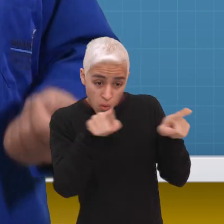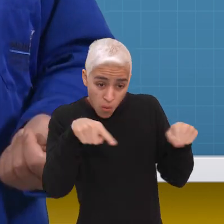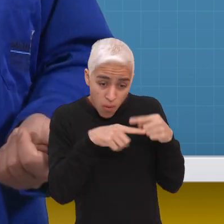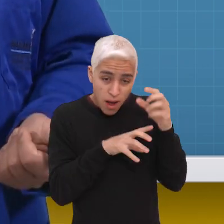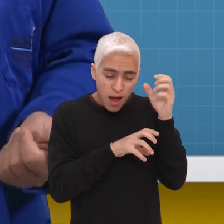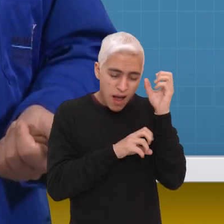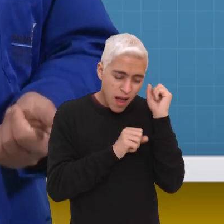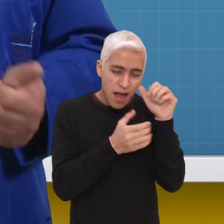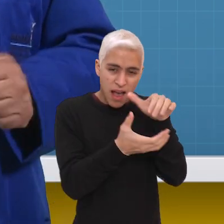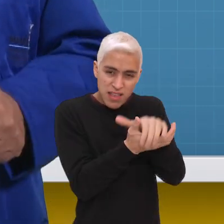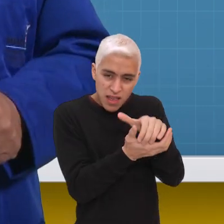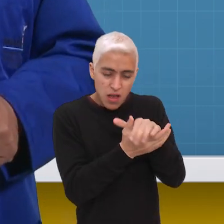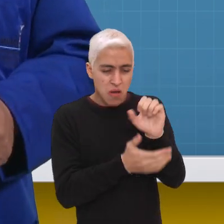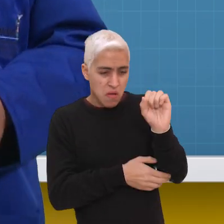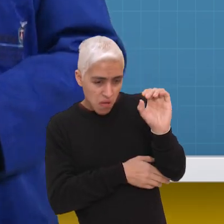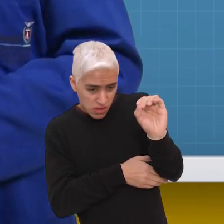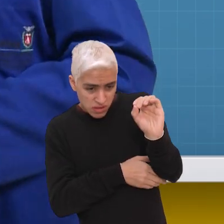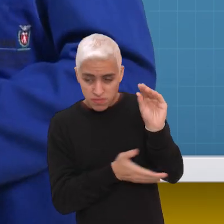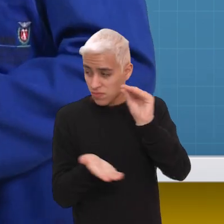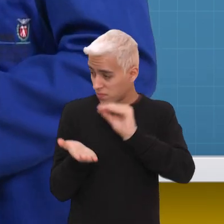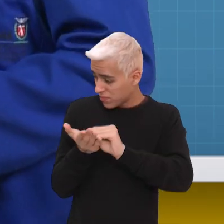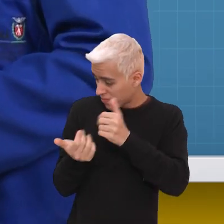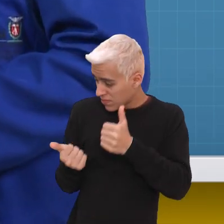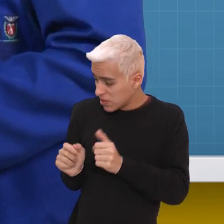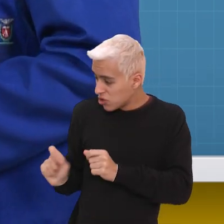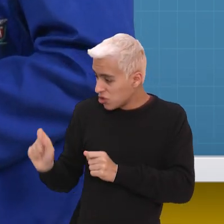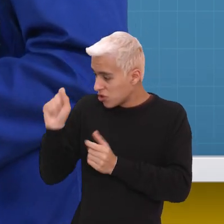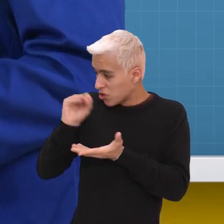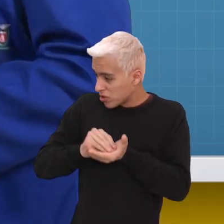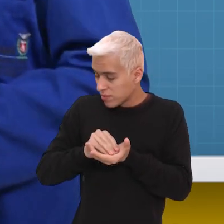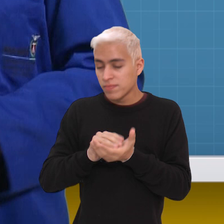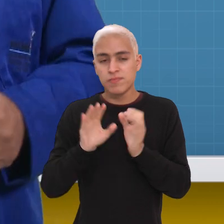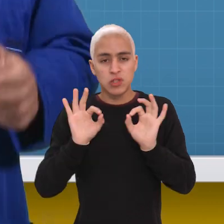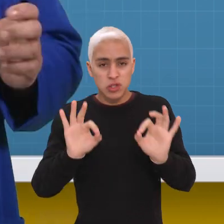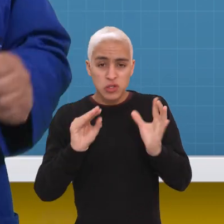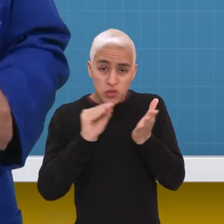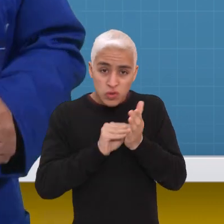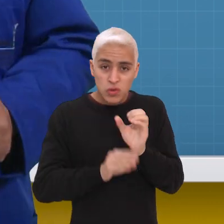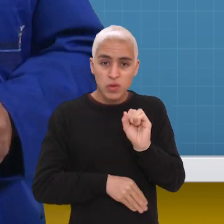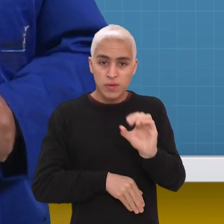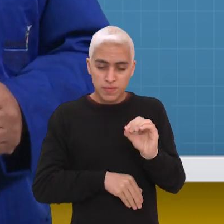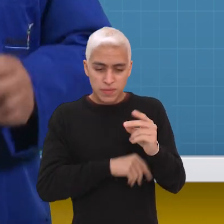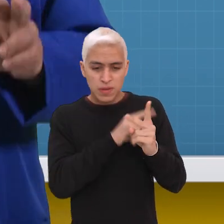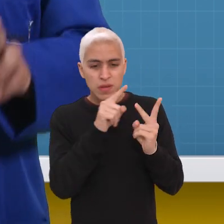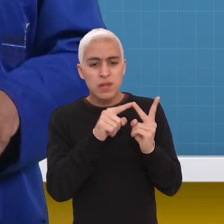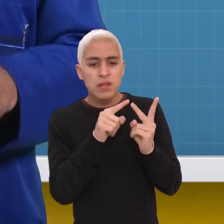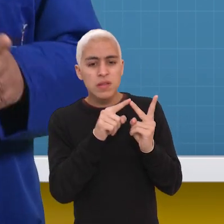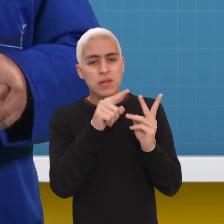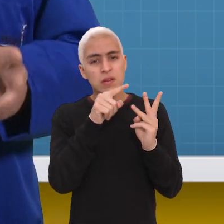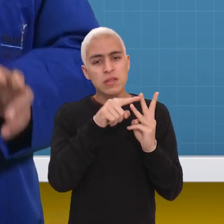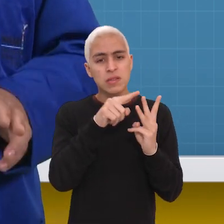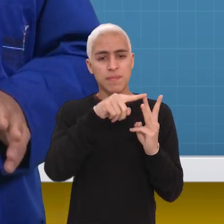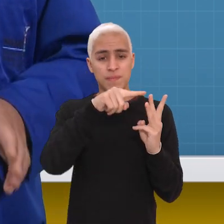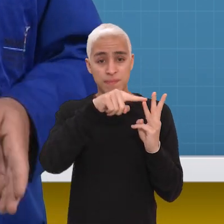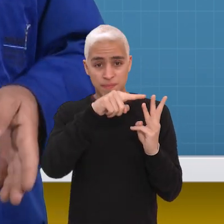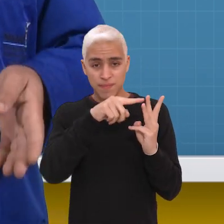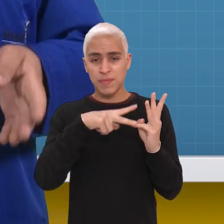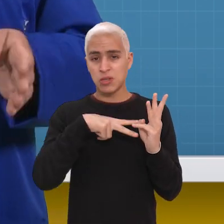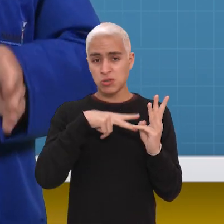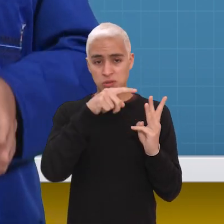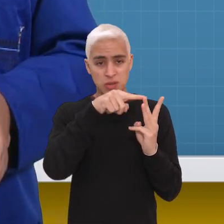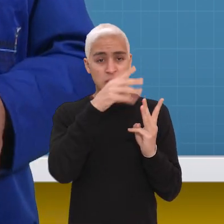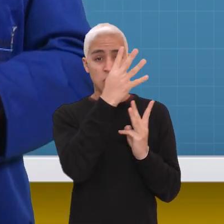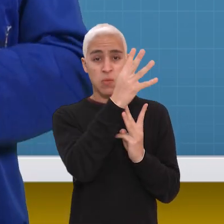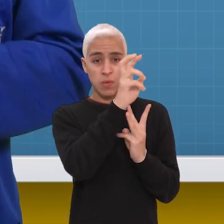de casal custa 80. Registrando aí, senhor juiz? Isso, 80. 2/4 individuais